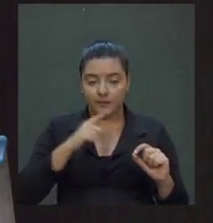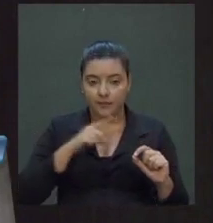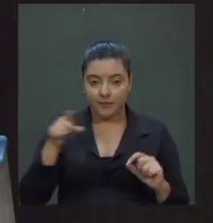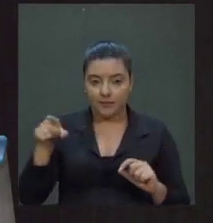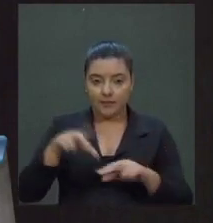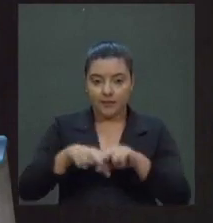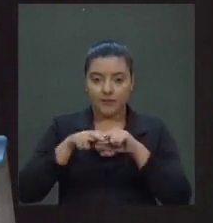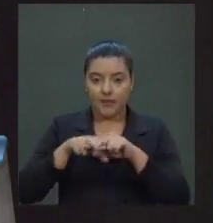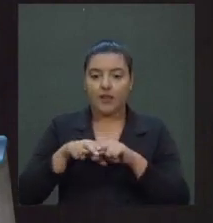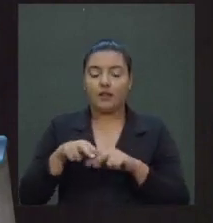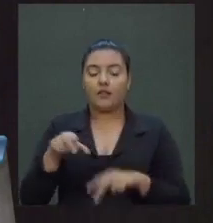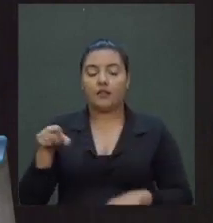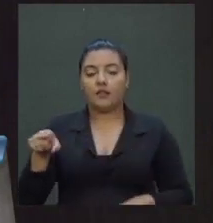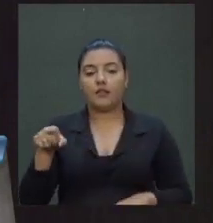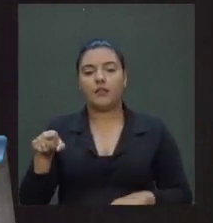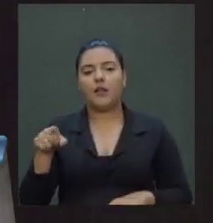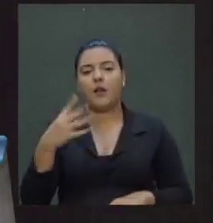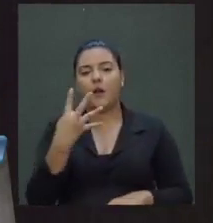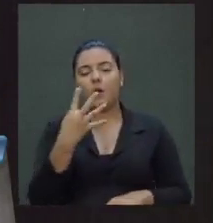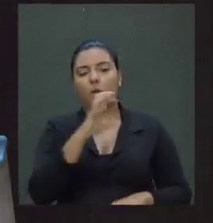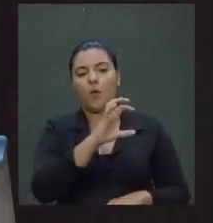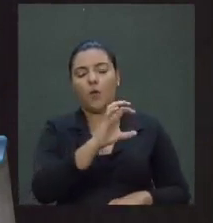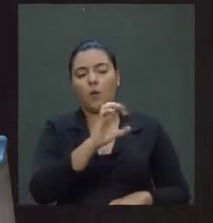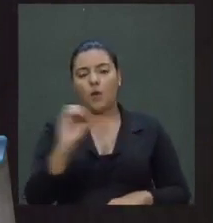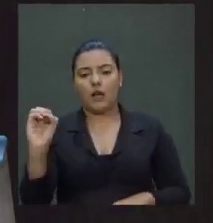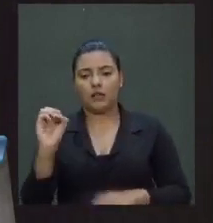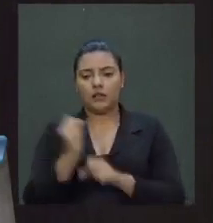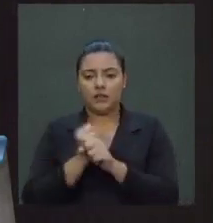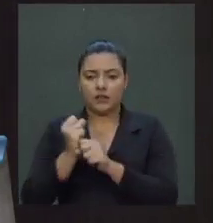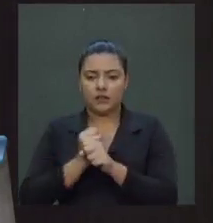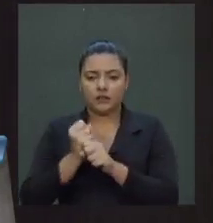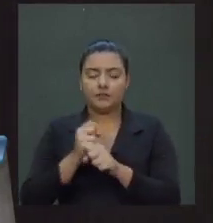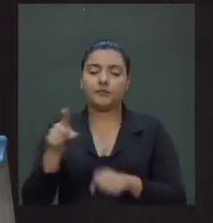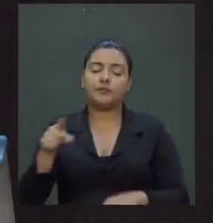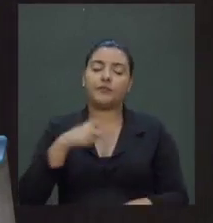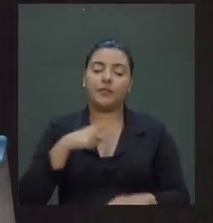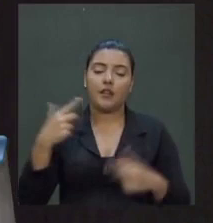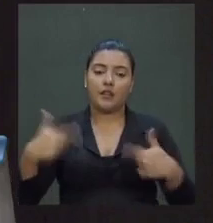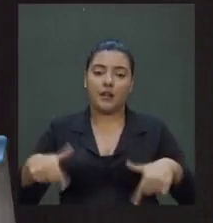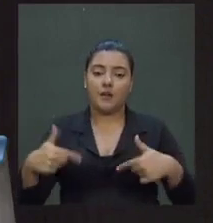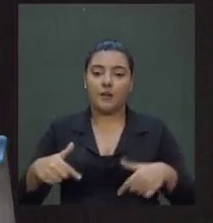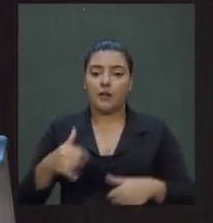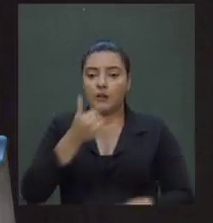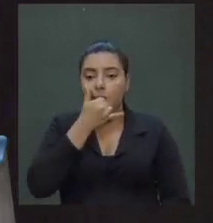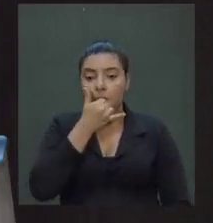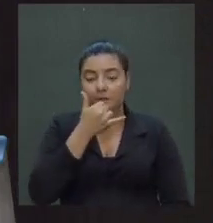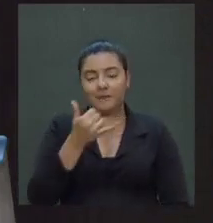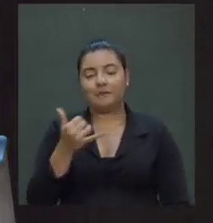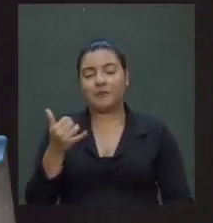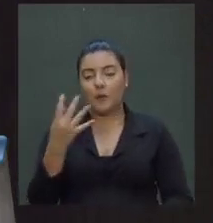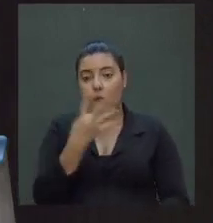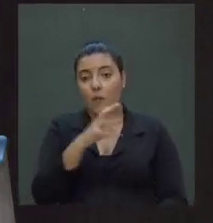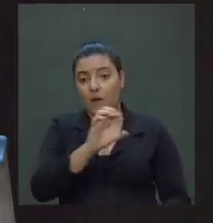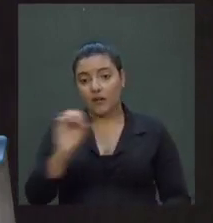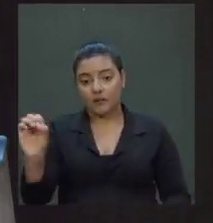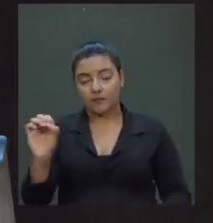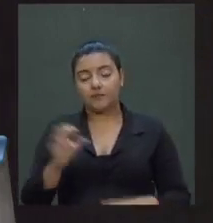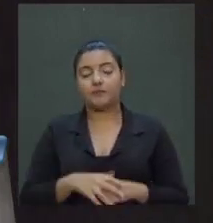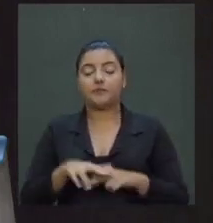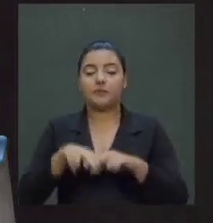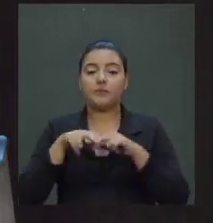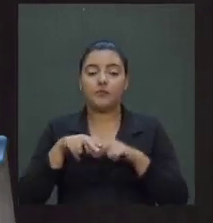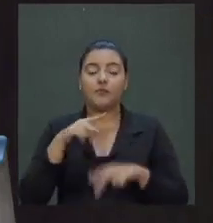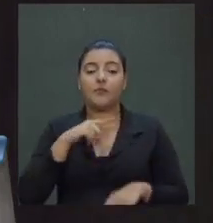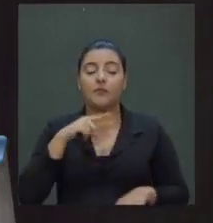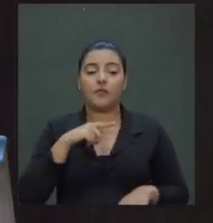desses 3 empreendimentos, de 400 de empregos diretos. E é um desatino ambiental